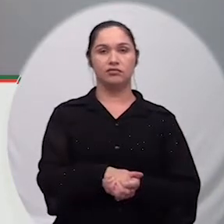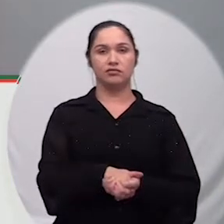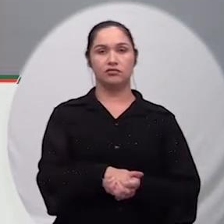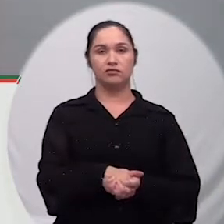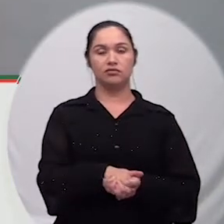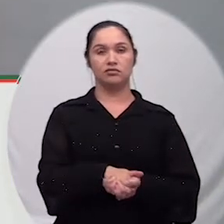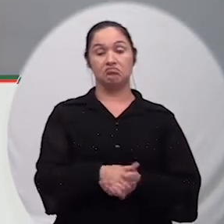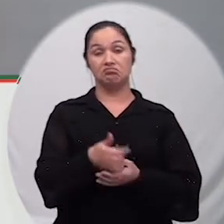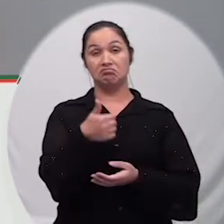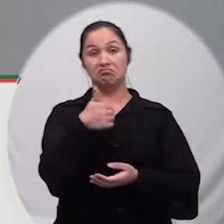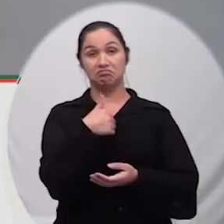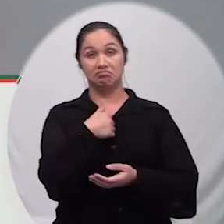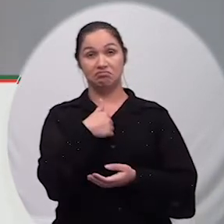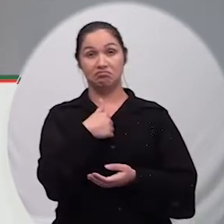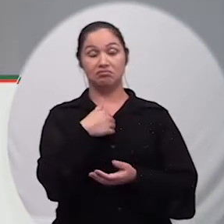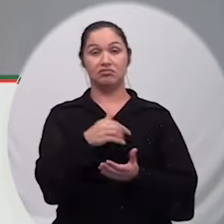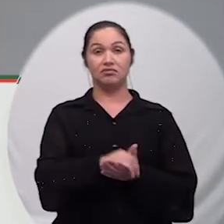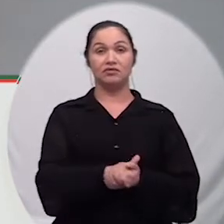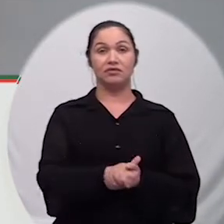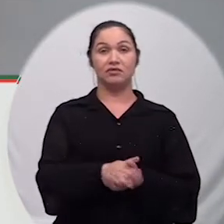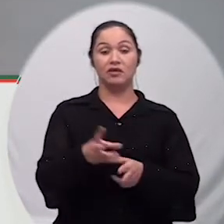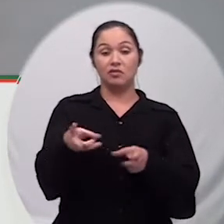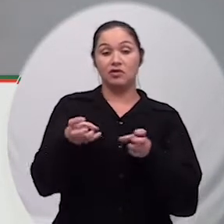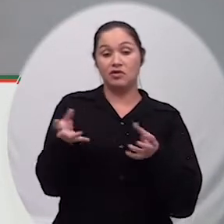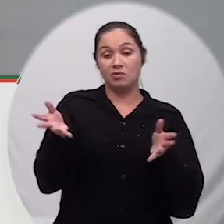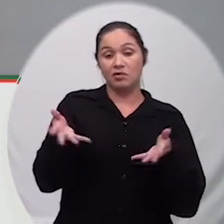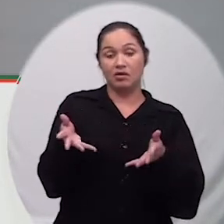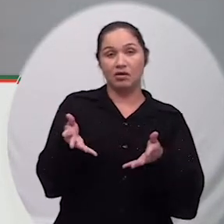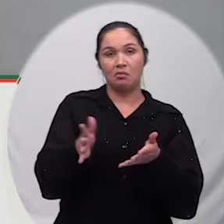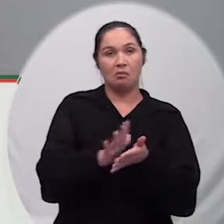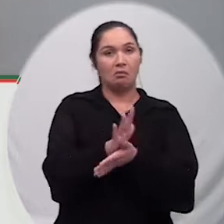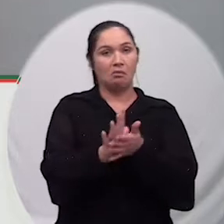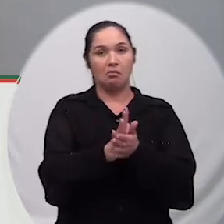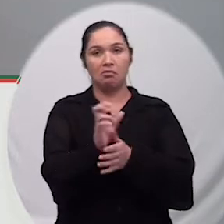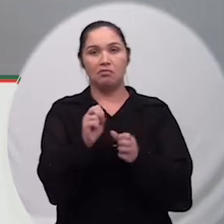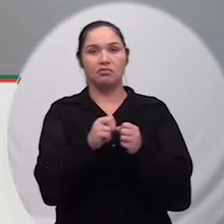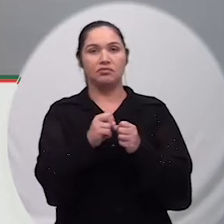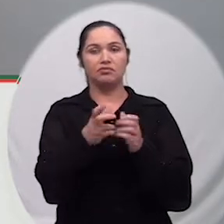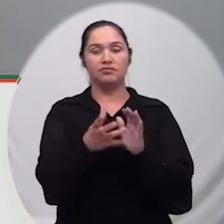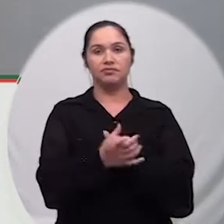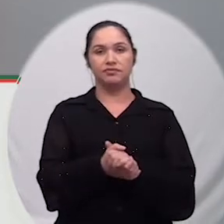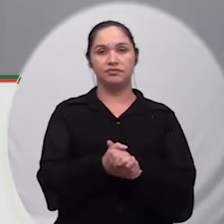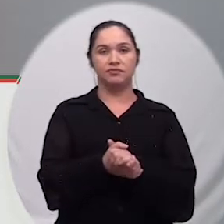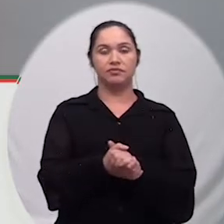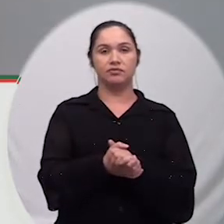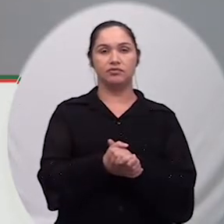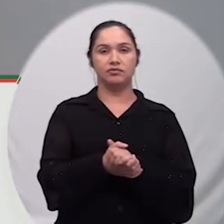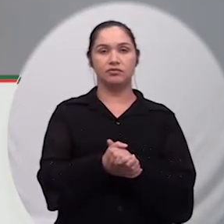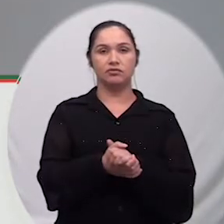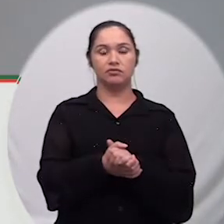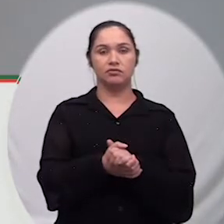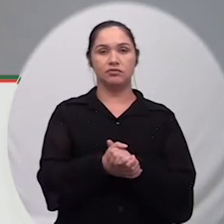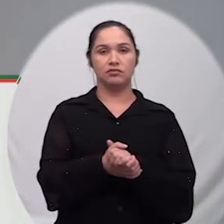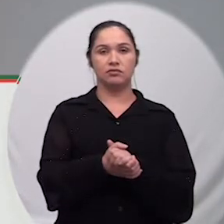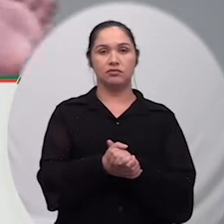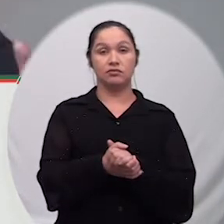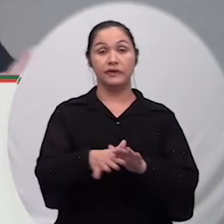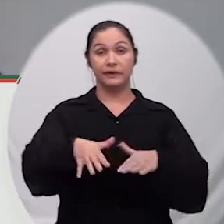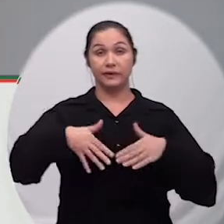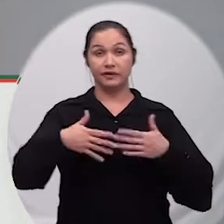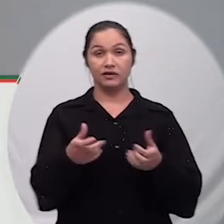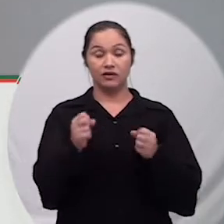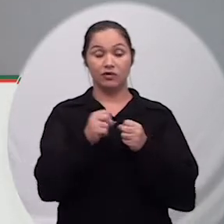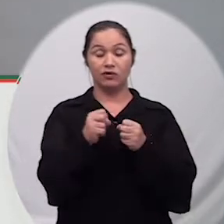o momento, a gente se vê e não está acontecendo, então deve ter acontecido alguma coisa. Eu digo para vocês que sim. Foi feito um